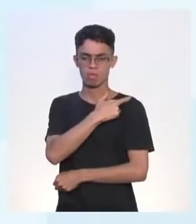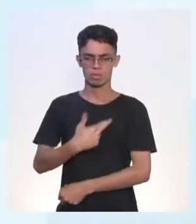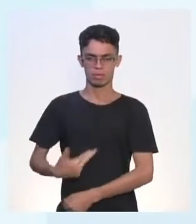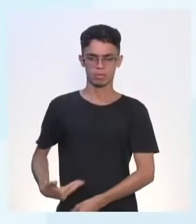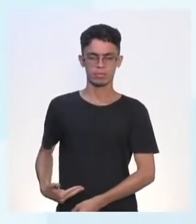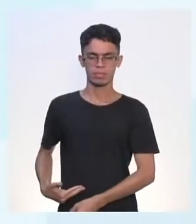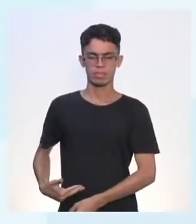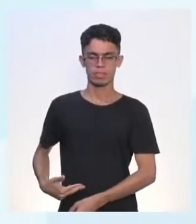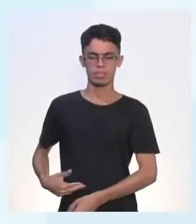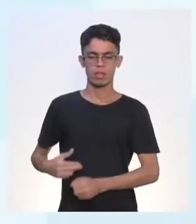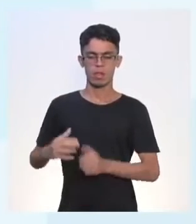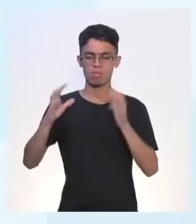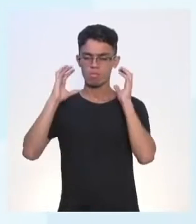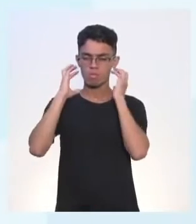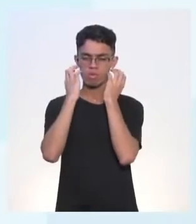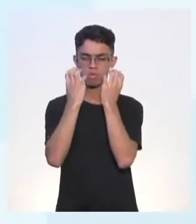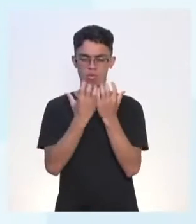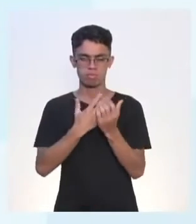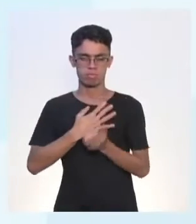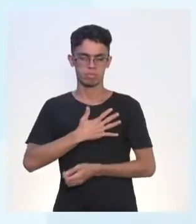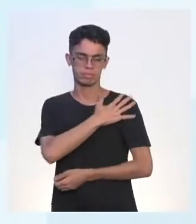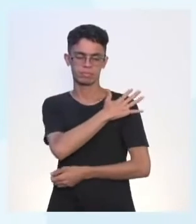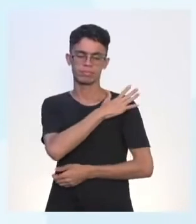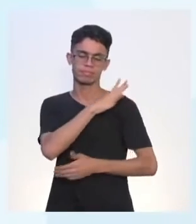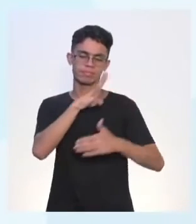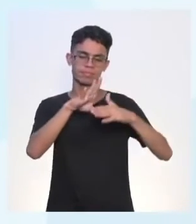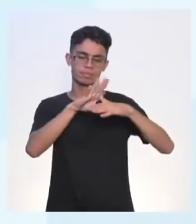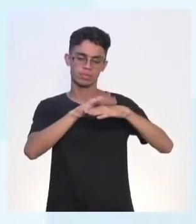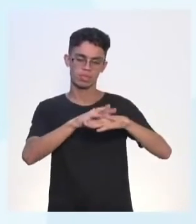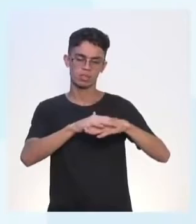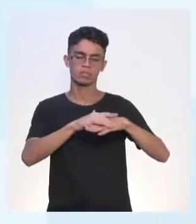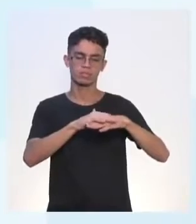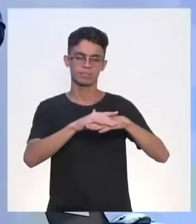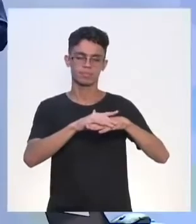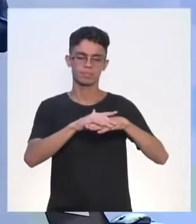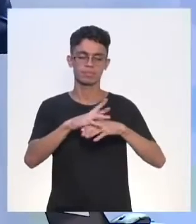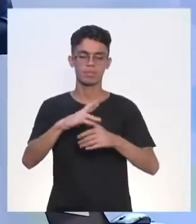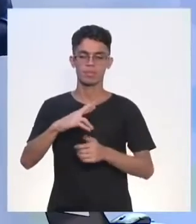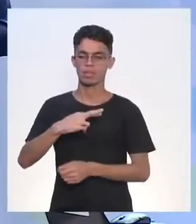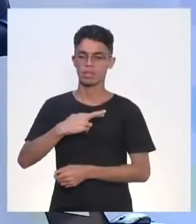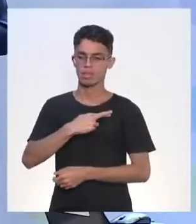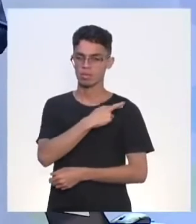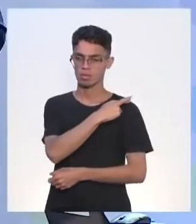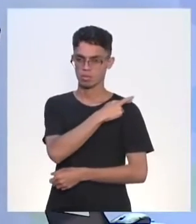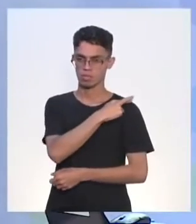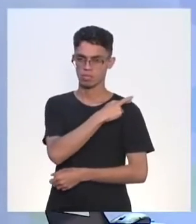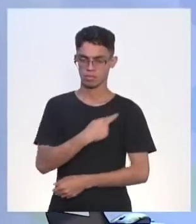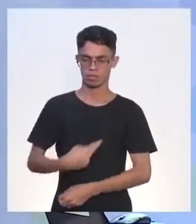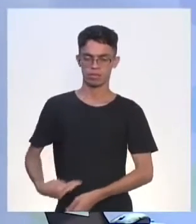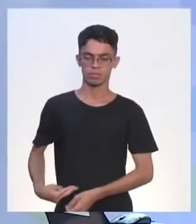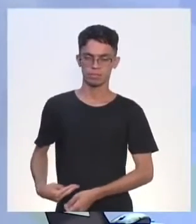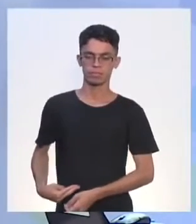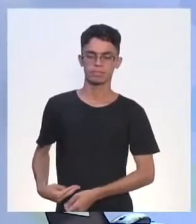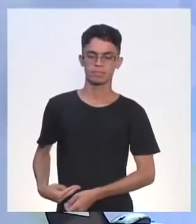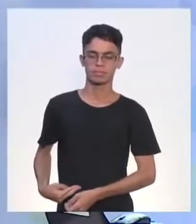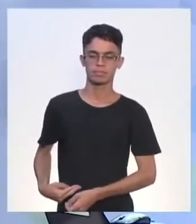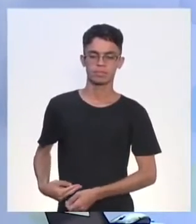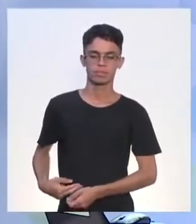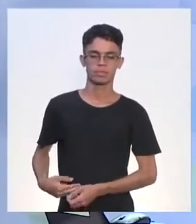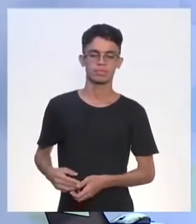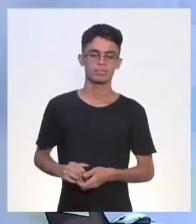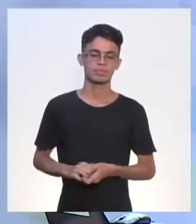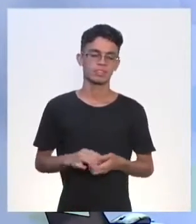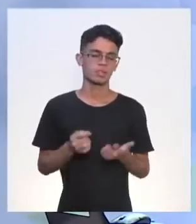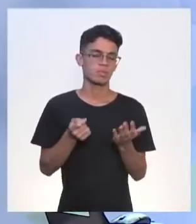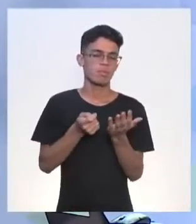Marechal estava doente. Inclusive, né, a República, ela teve aí uma questão, uma fake news, né?